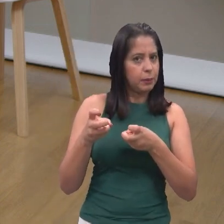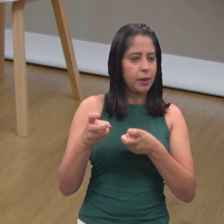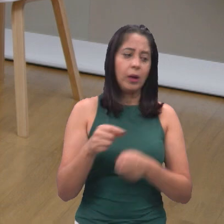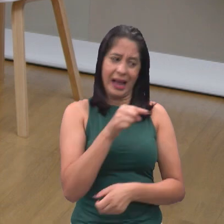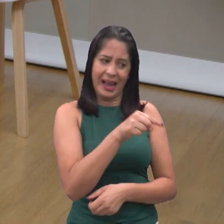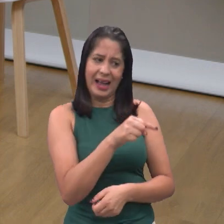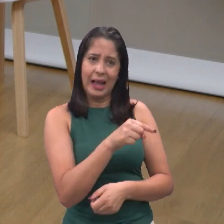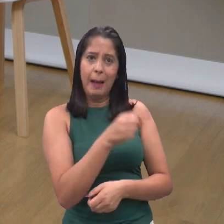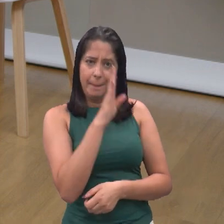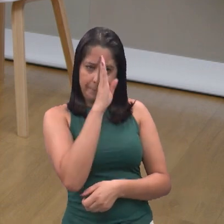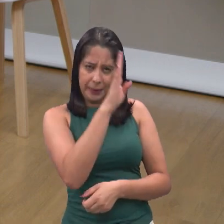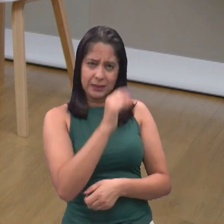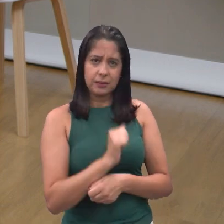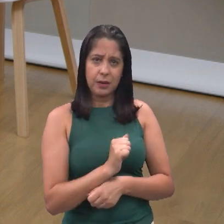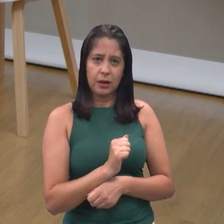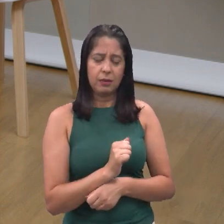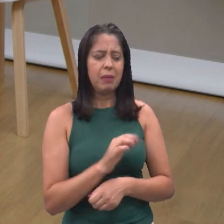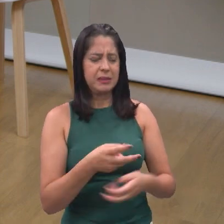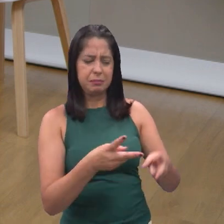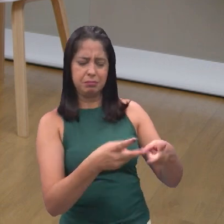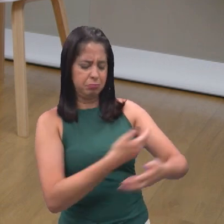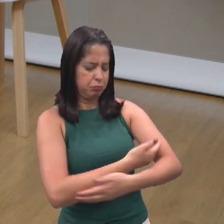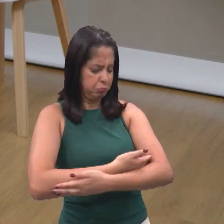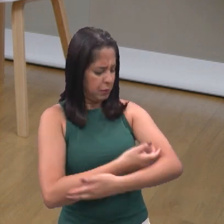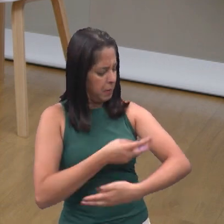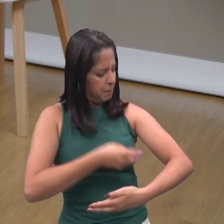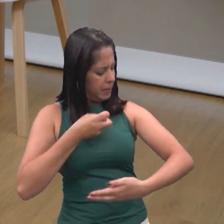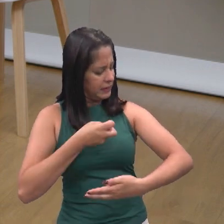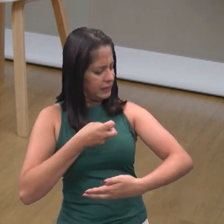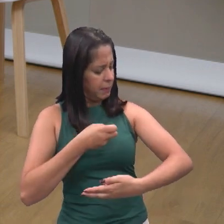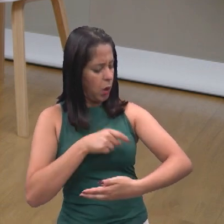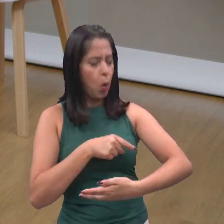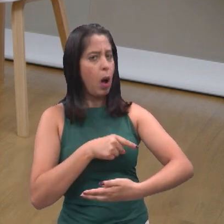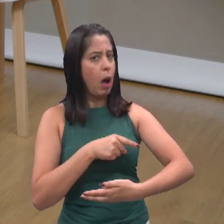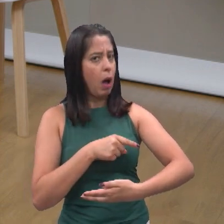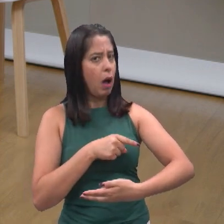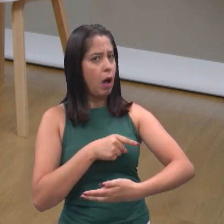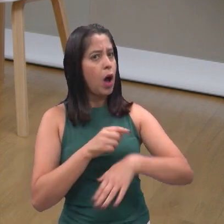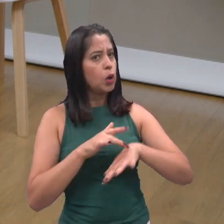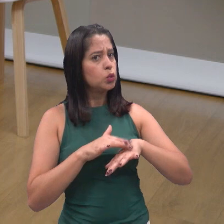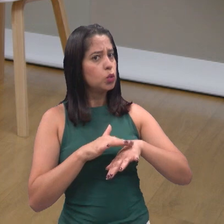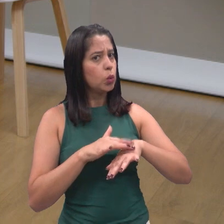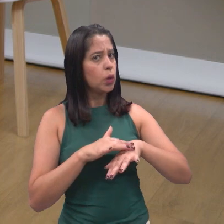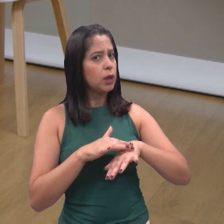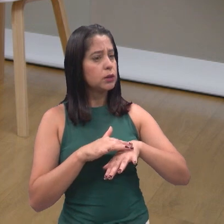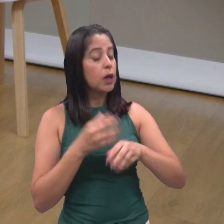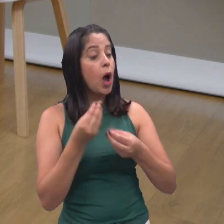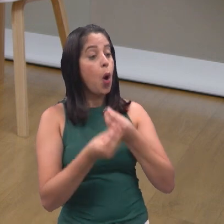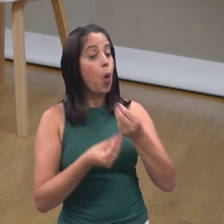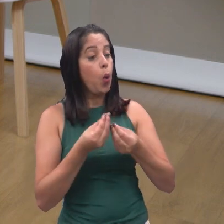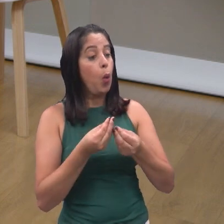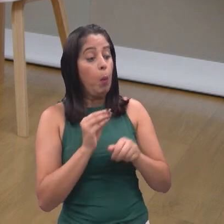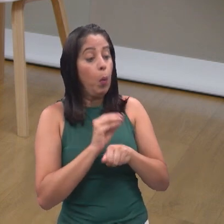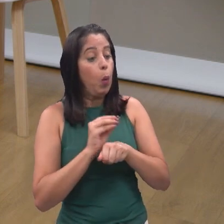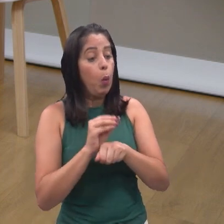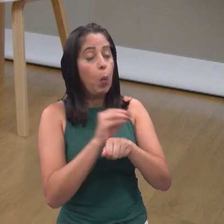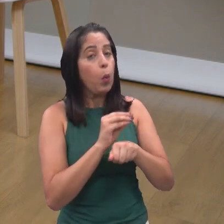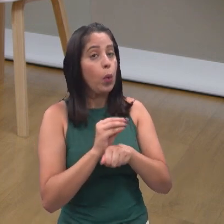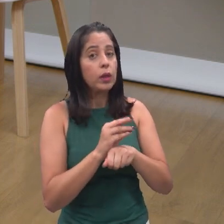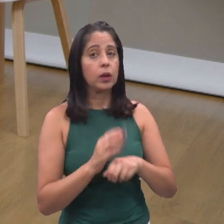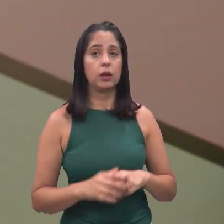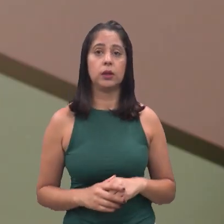Principalmente os bebês. Isso. Percebeu que o bebezinho, ou descobriu, né, que o bebezinho foi diagnosticado com a coqueluche. Quais as medidas de segurança ali para aquela